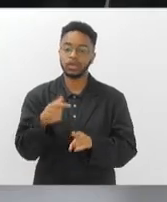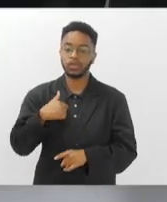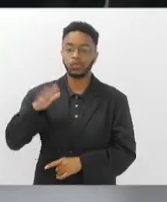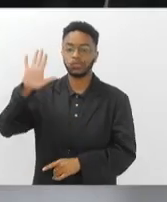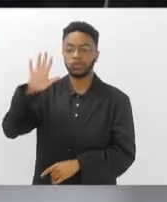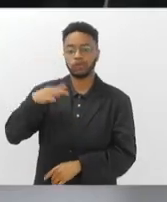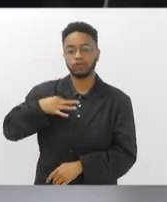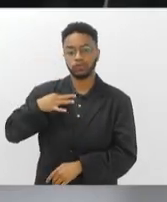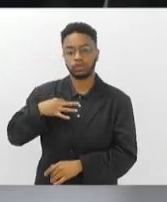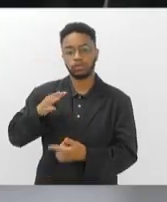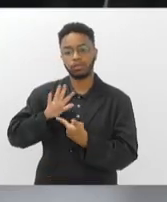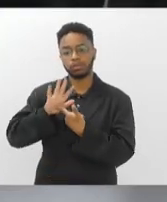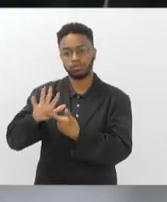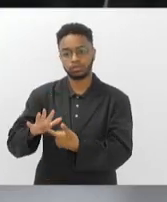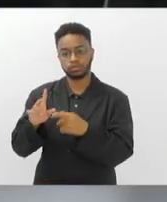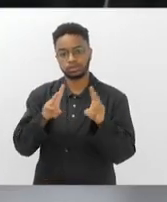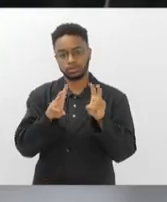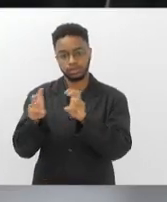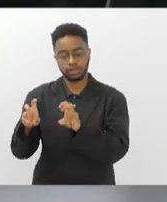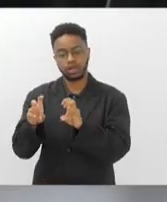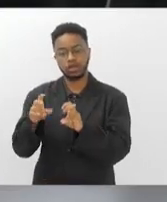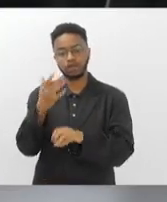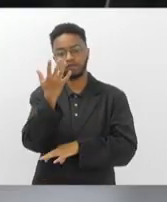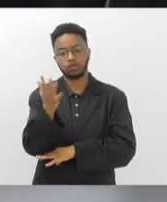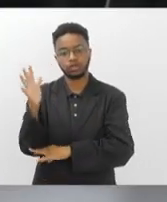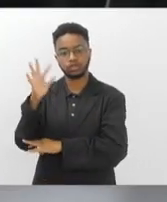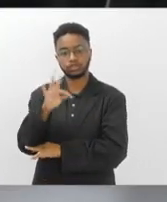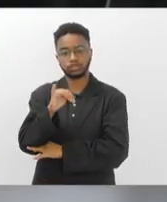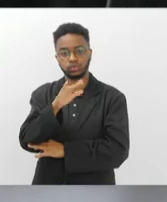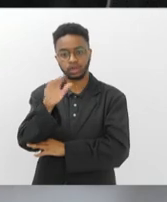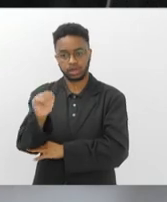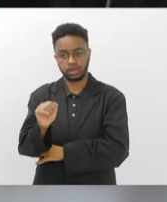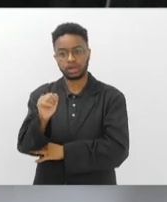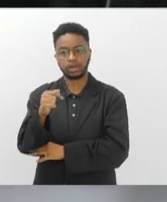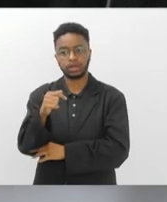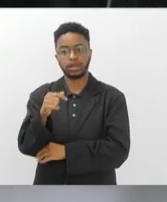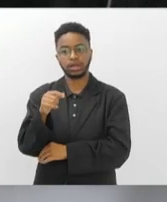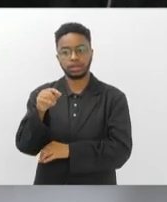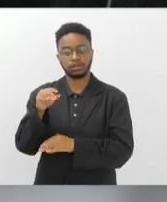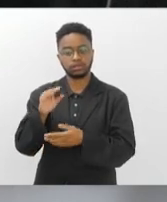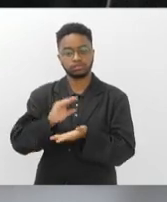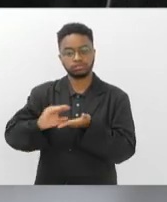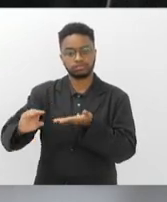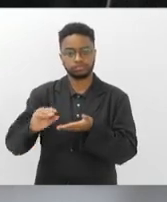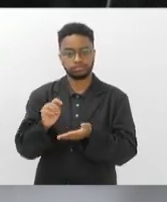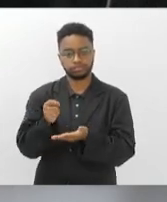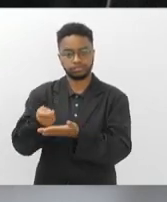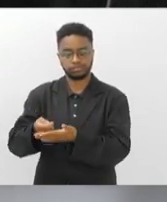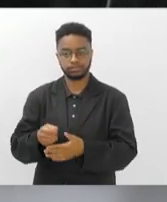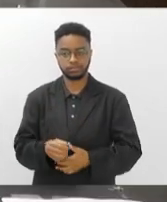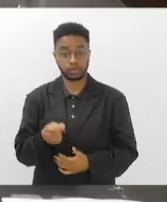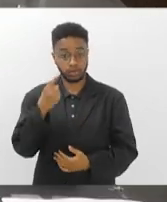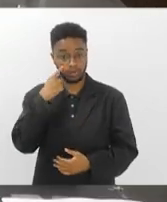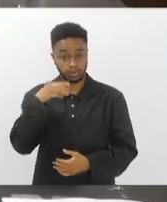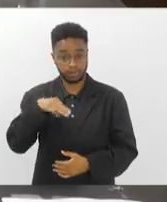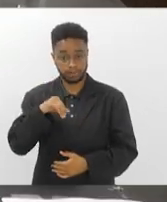apresentar essa iniciativa da Floresta da Tijuca, no Alto da Boa Vista, que conheço bem, para ser uma das candidatas ao recurso. Mas olha só, Mink.